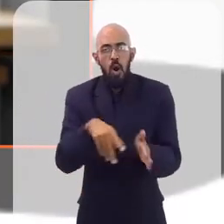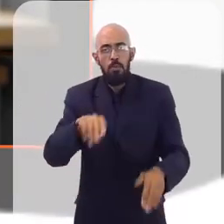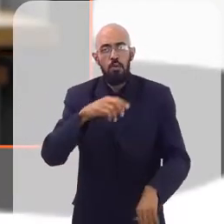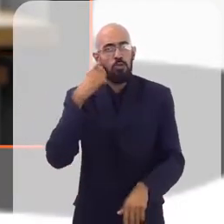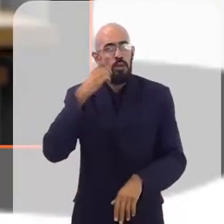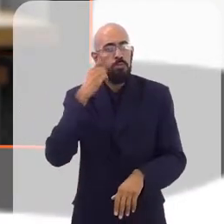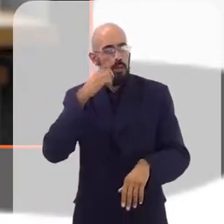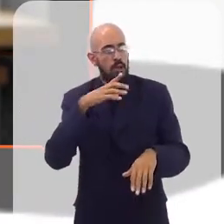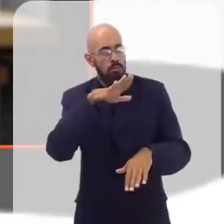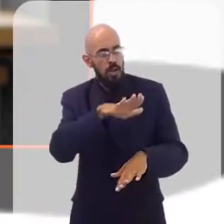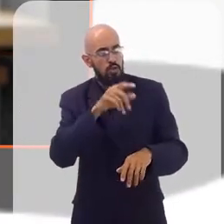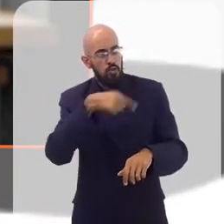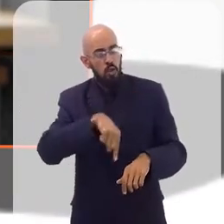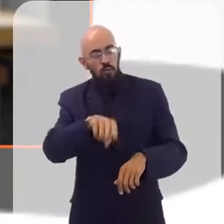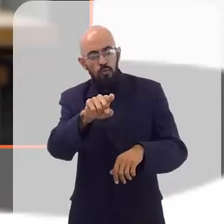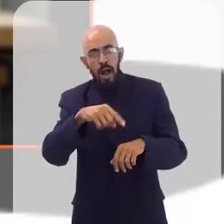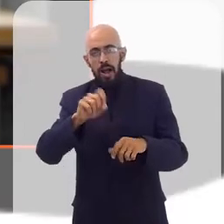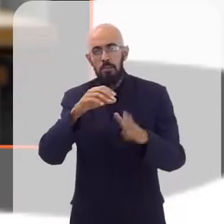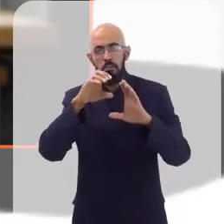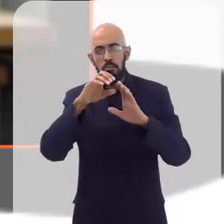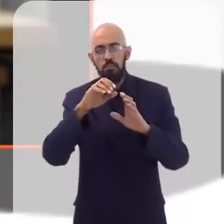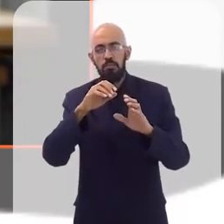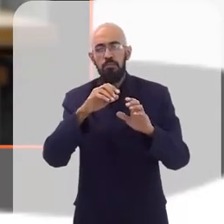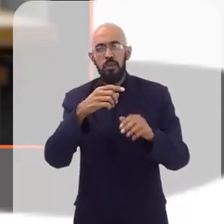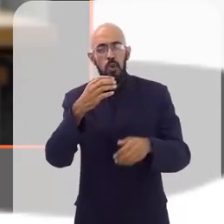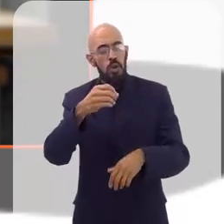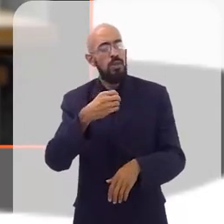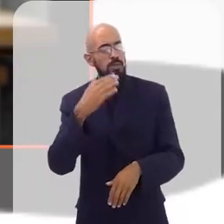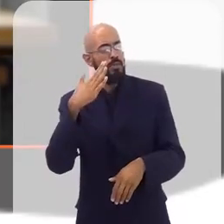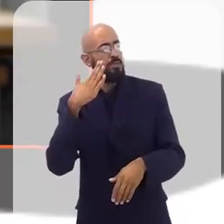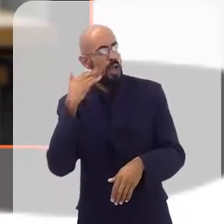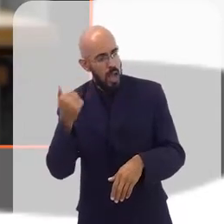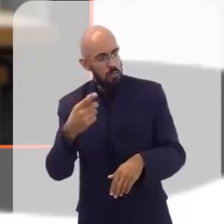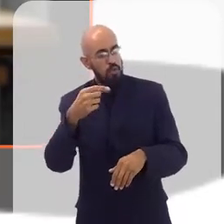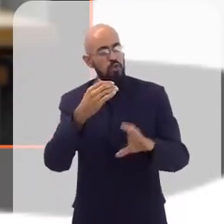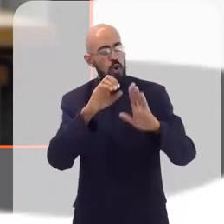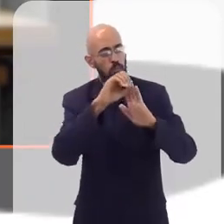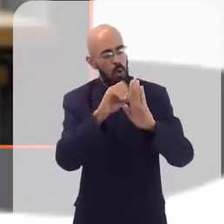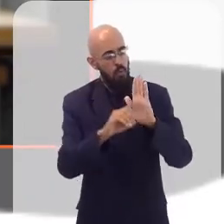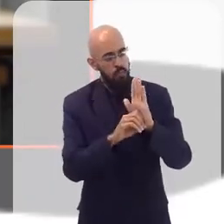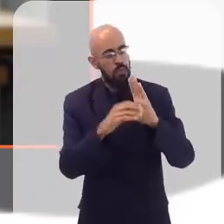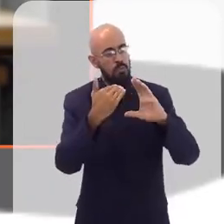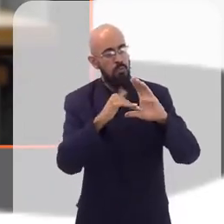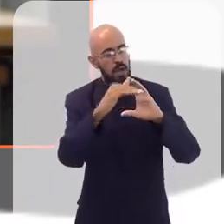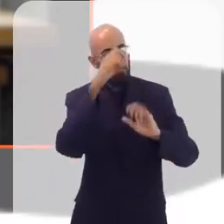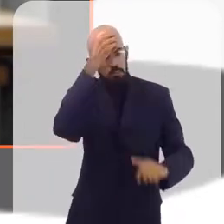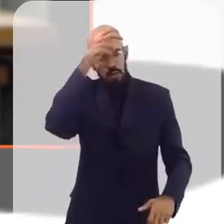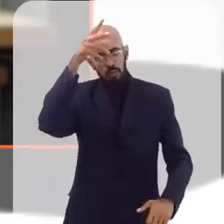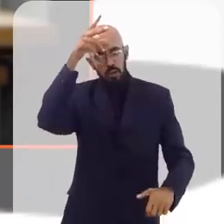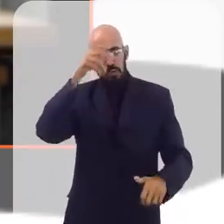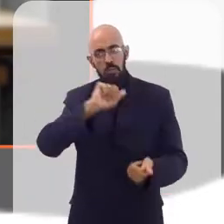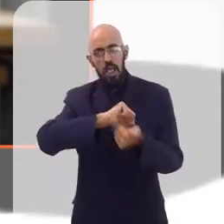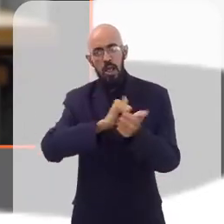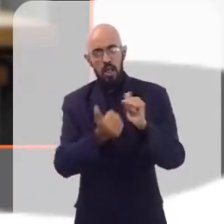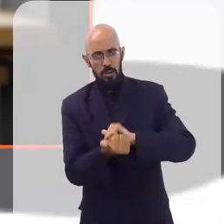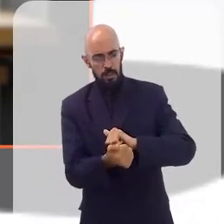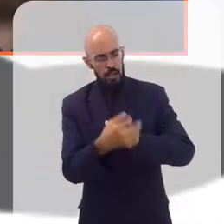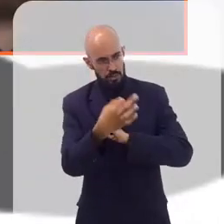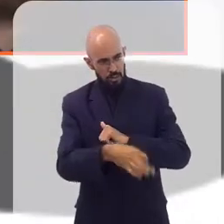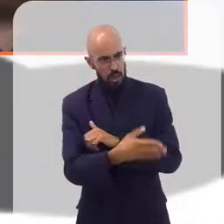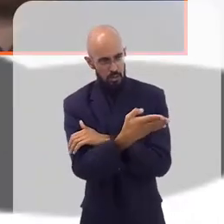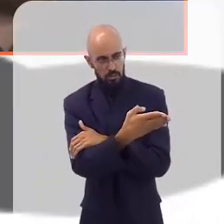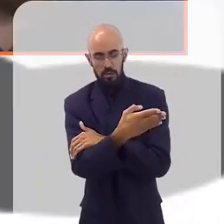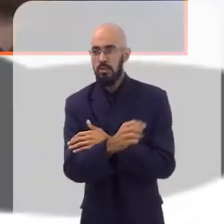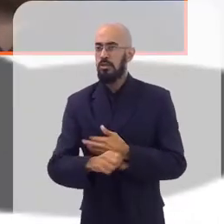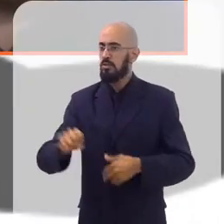prefeitos mas o senhor ativamente conhecedor da vereança eu sou manda ofício para o prefeito para que ele se a DECO ainda é